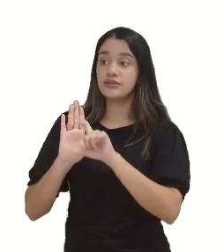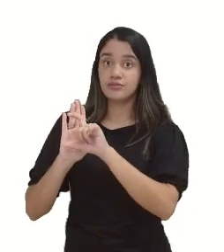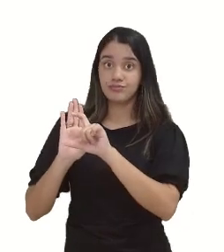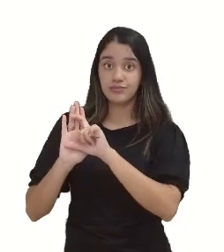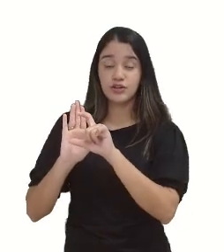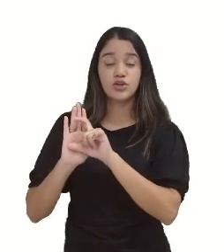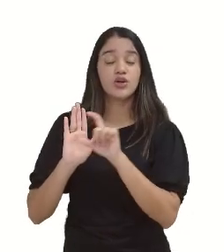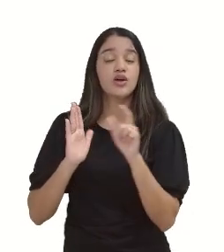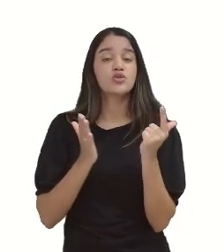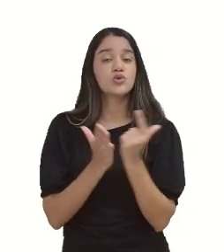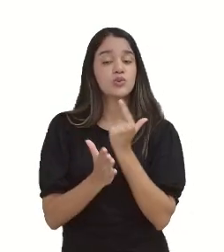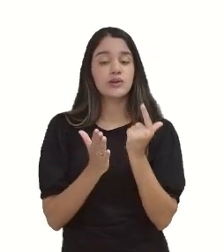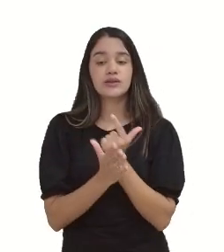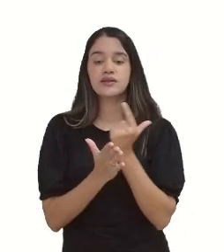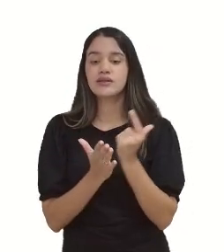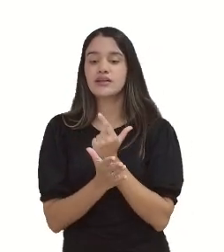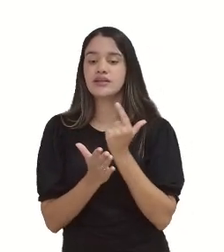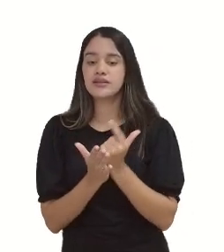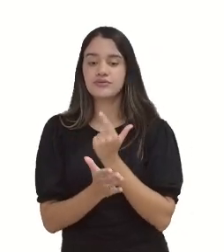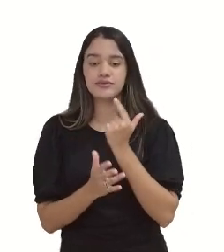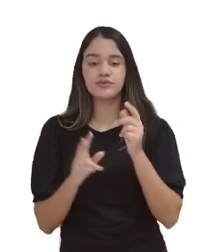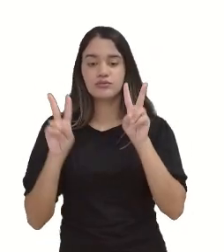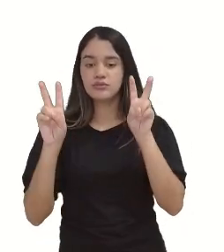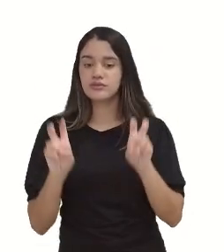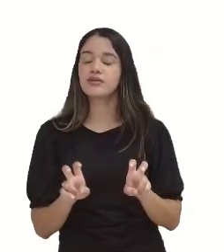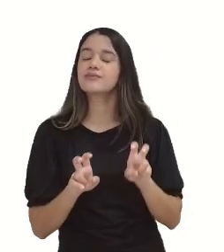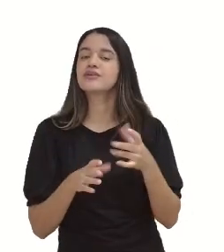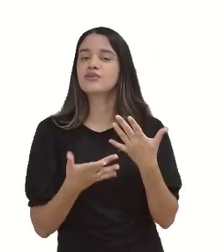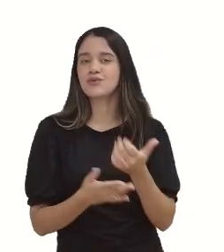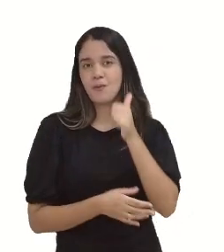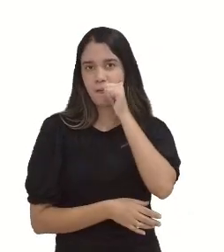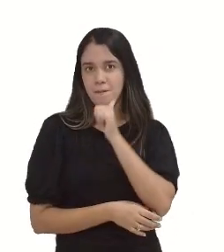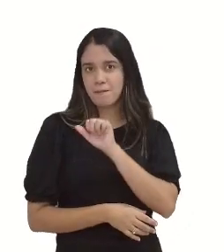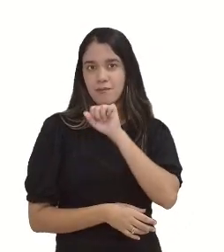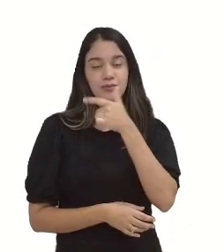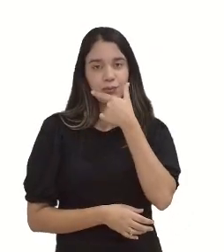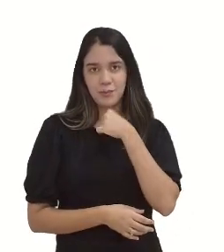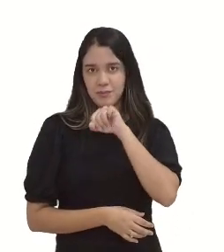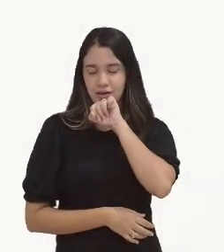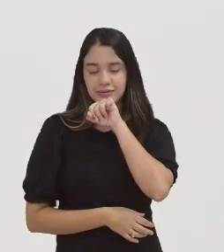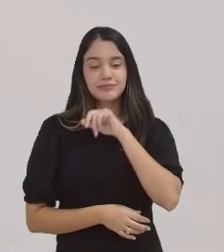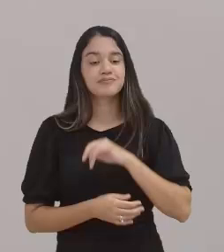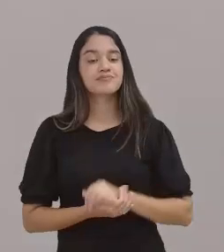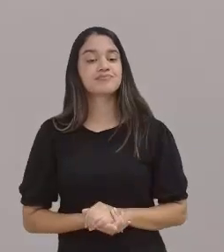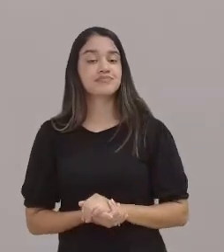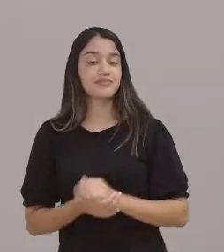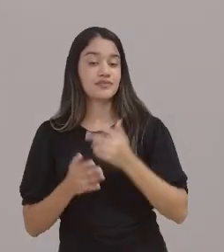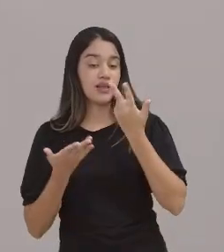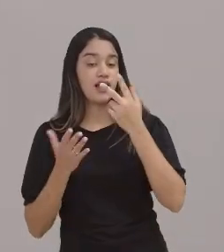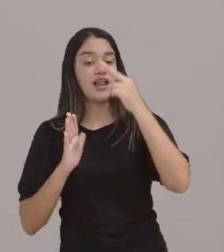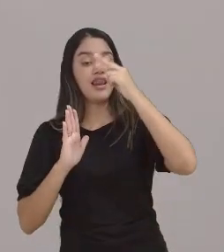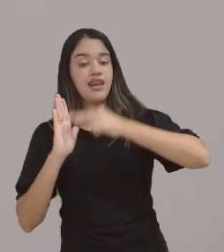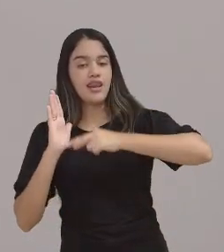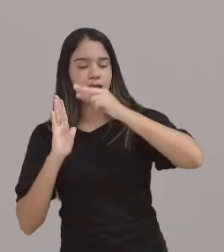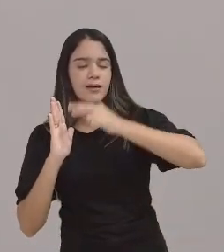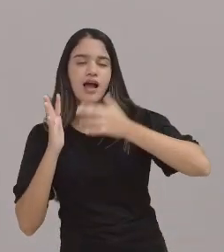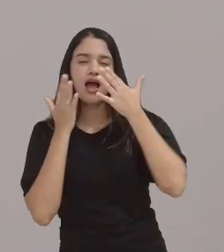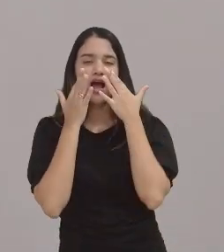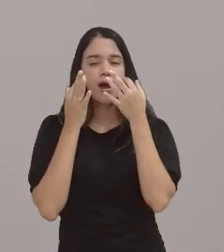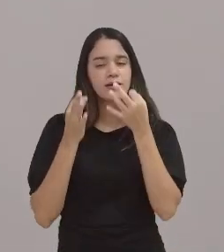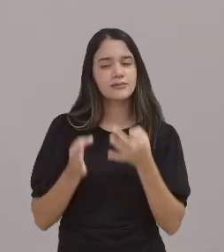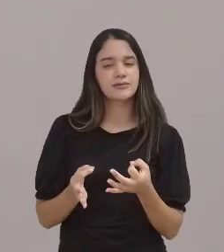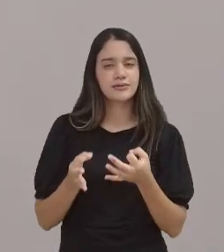do livro Por Parte de Pai. Ok? Então, a gente tem um trechinho que a gente leu com muita